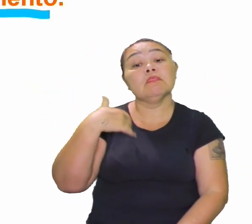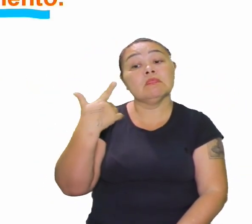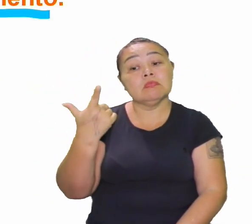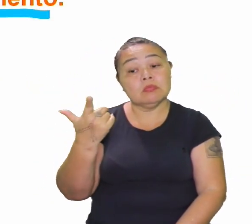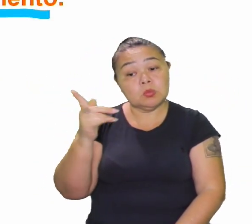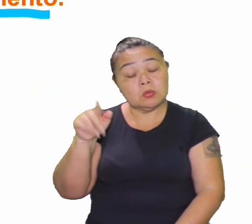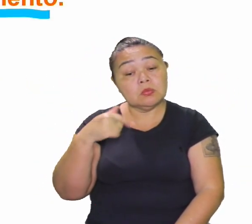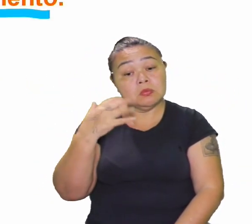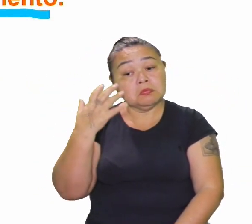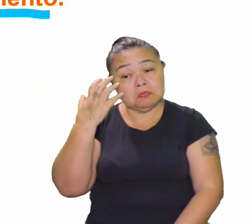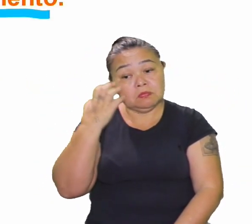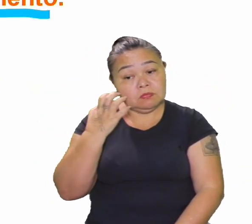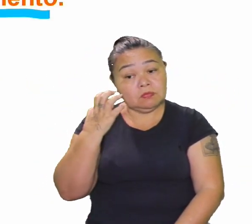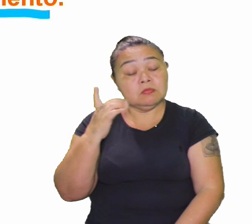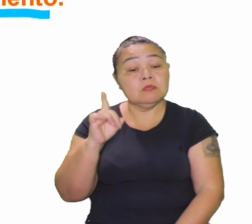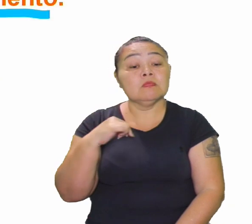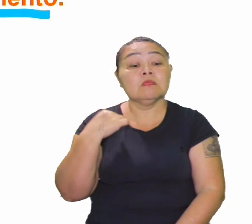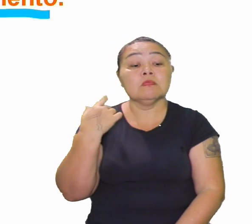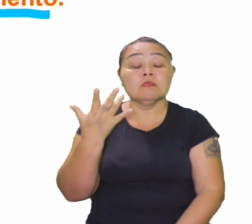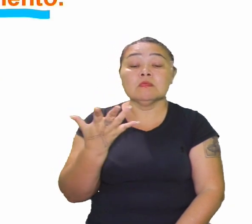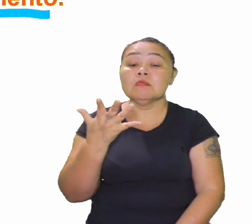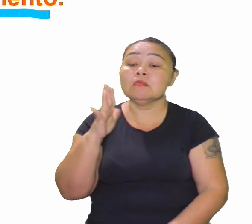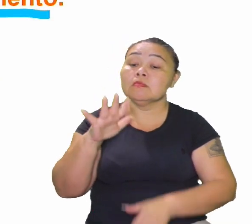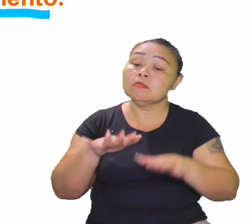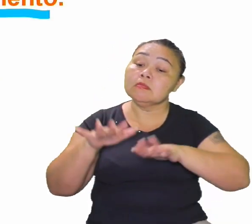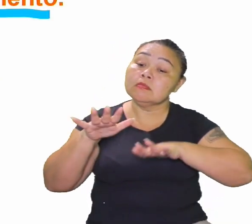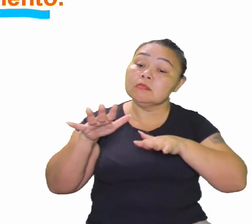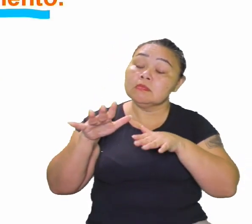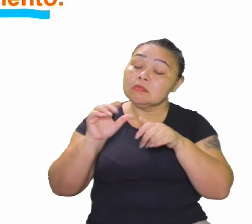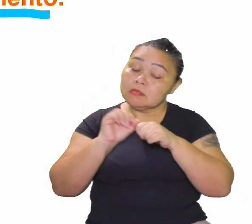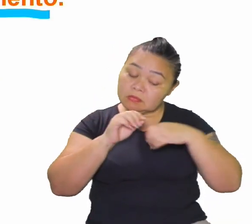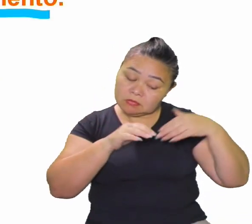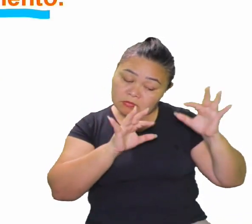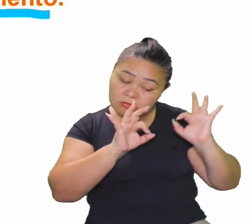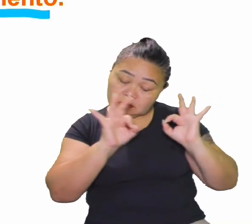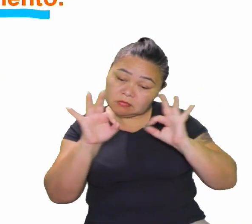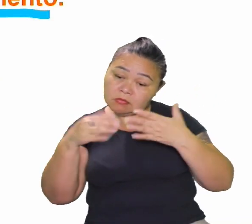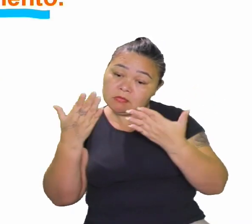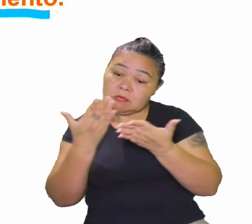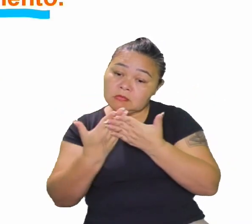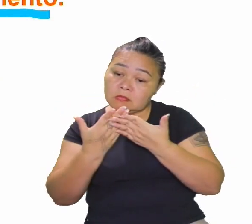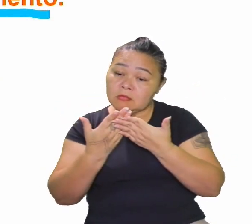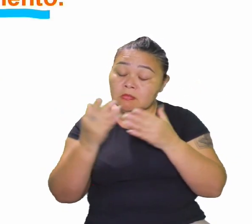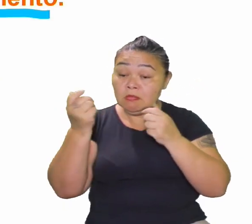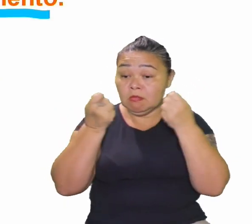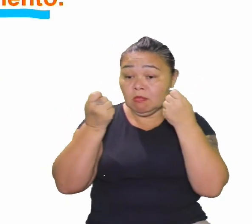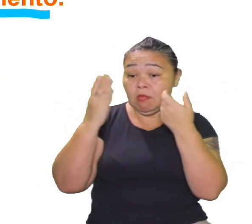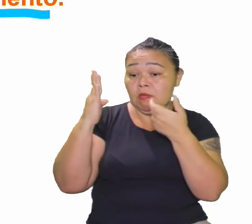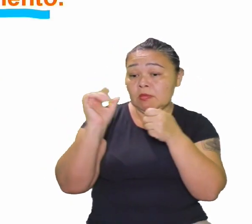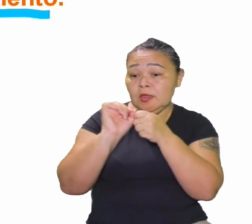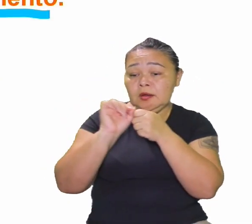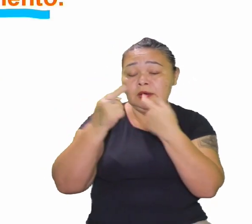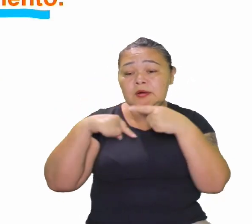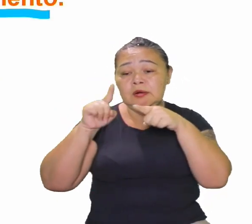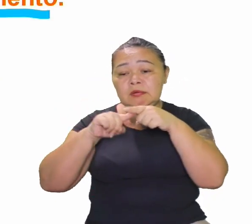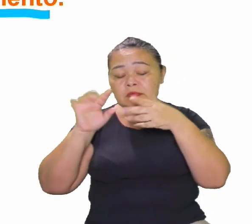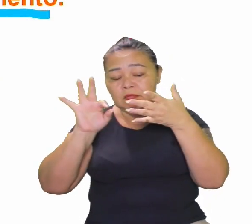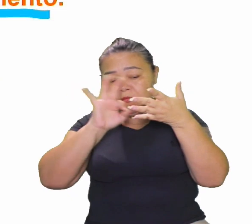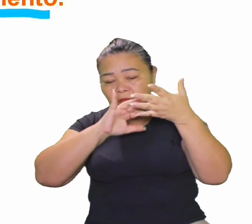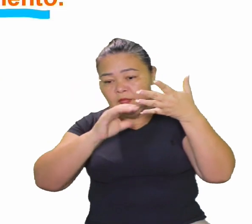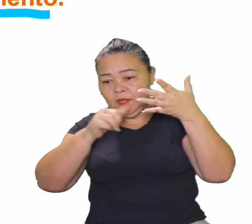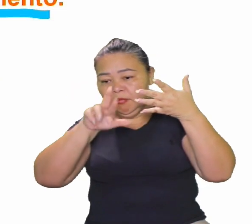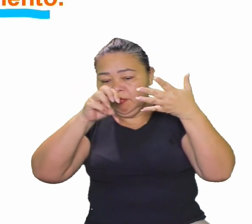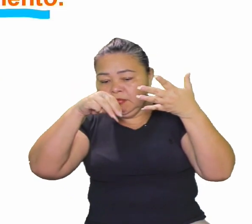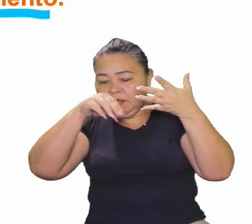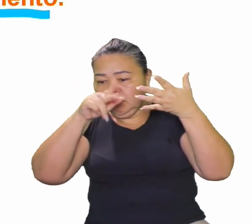drástica, né? Mas e a gente deu ali, durante a construção da aula, nós falamos sobre os controles biológicos, falamos sobre a questão das armadilhas, não